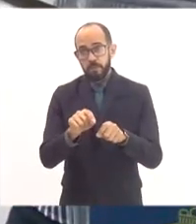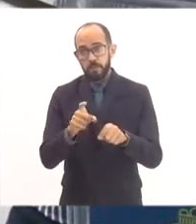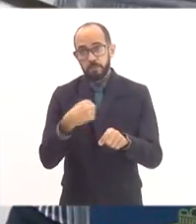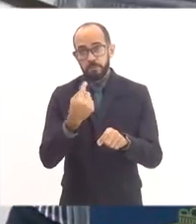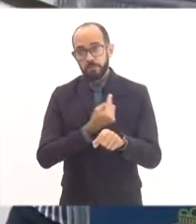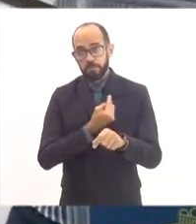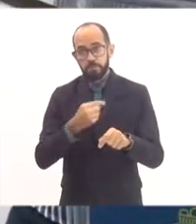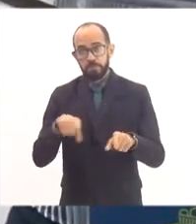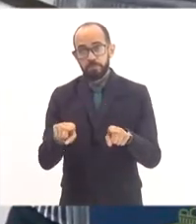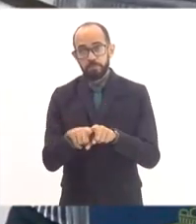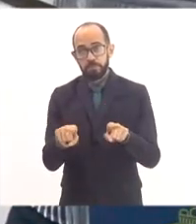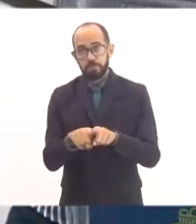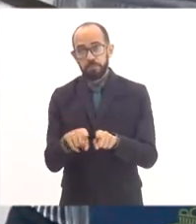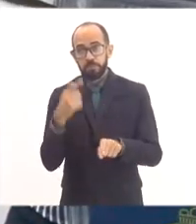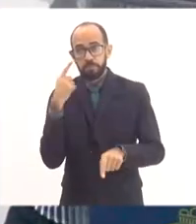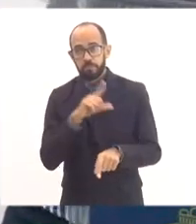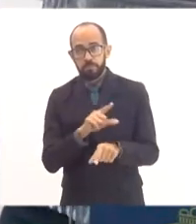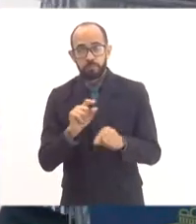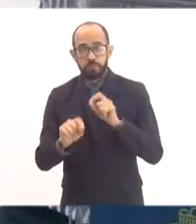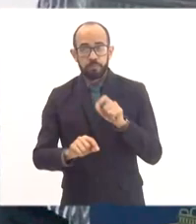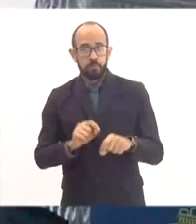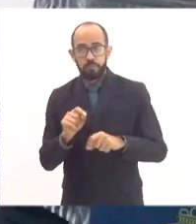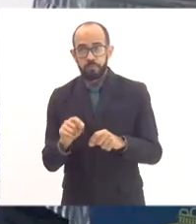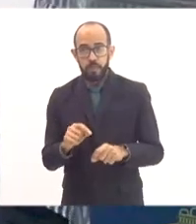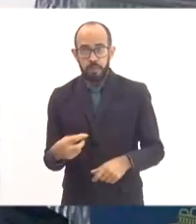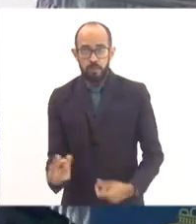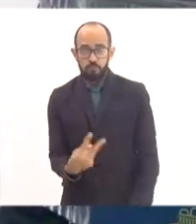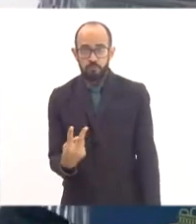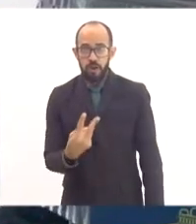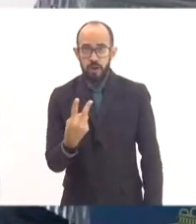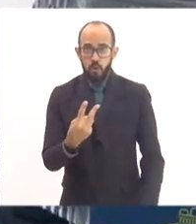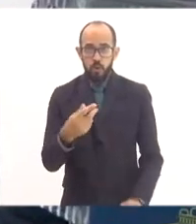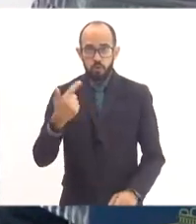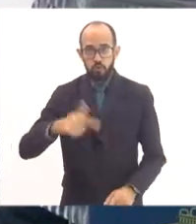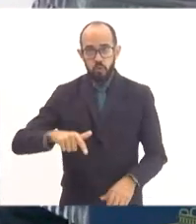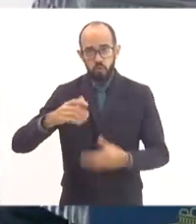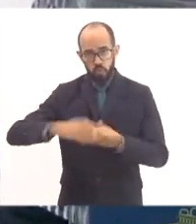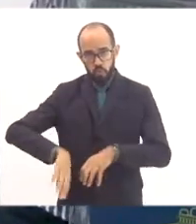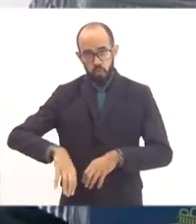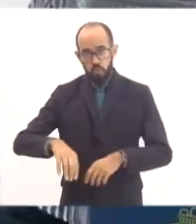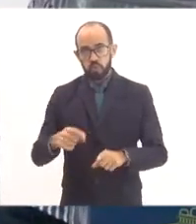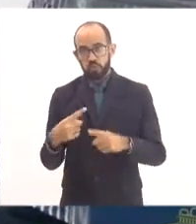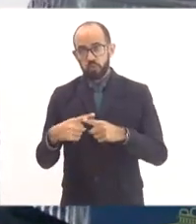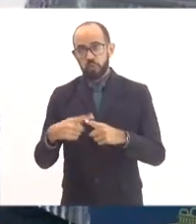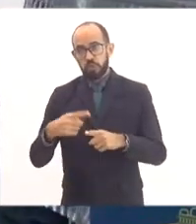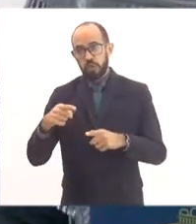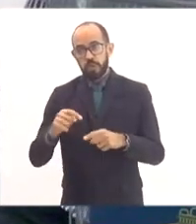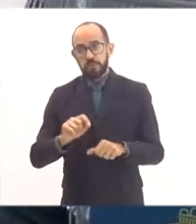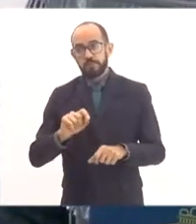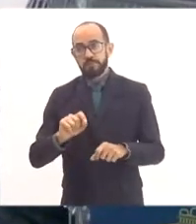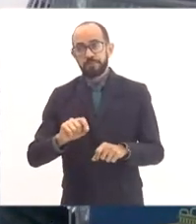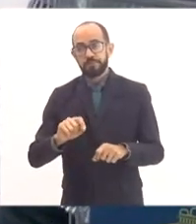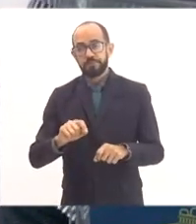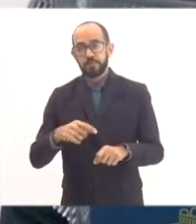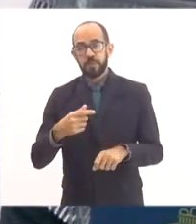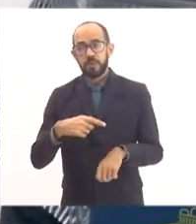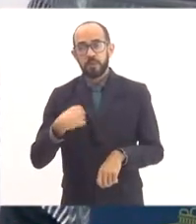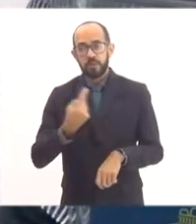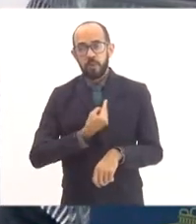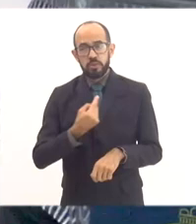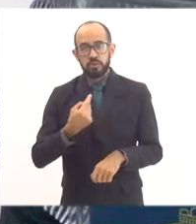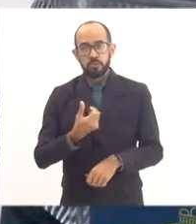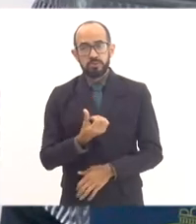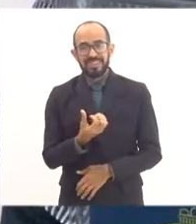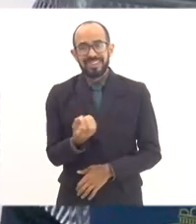gente ainda consegue valorizar outro concurso. Porque somos 60, mais ou